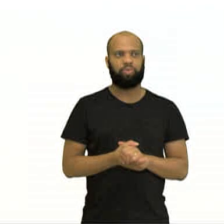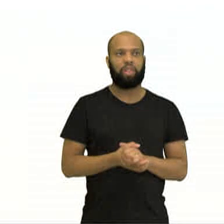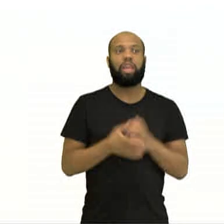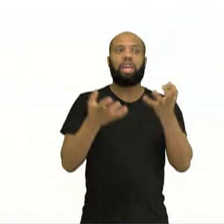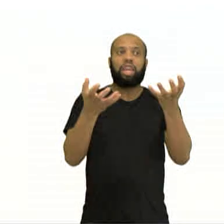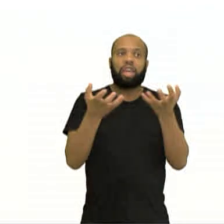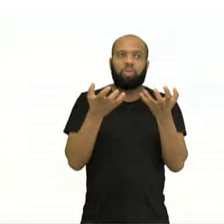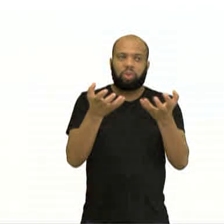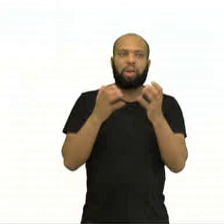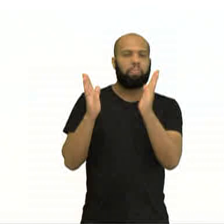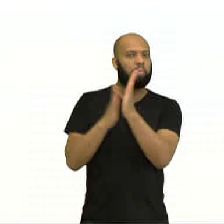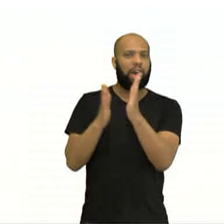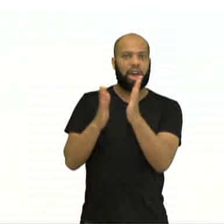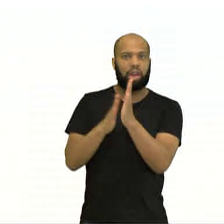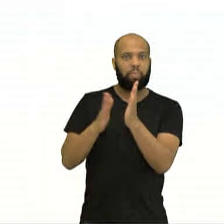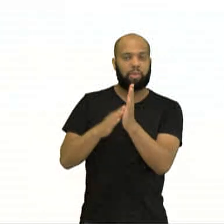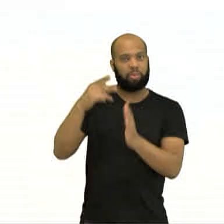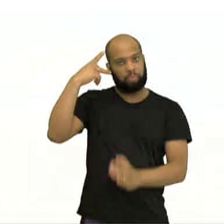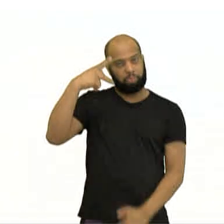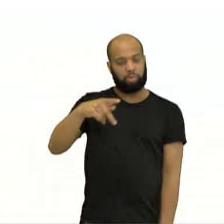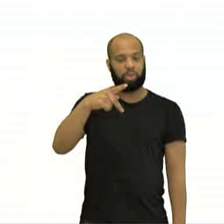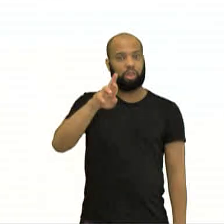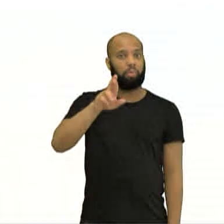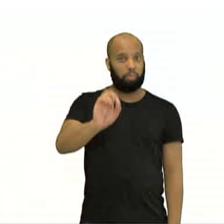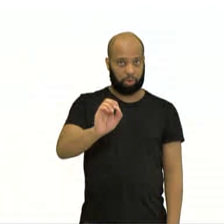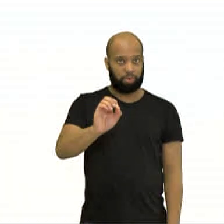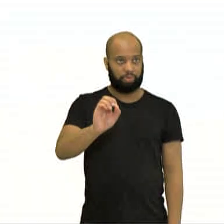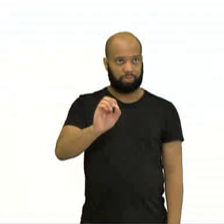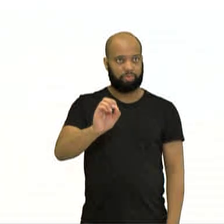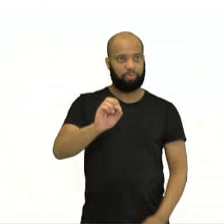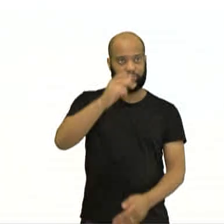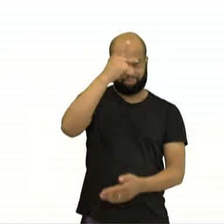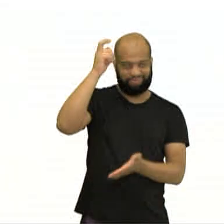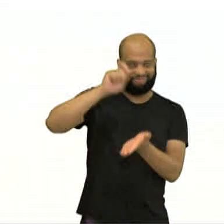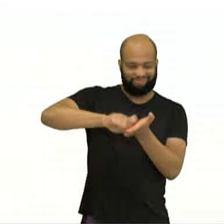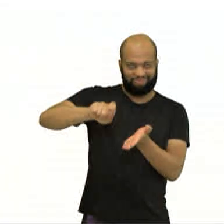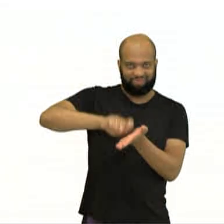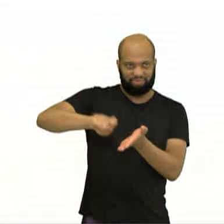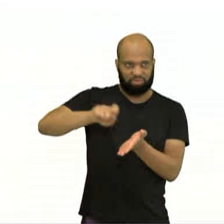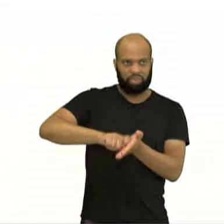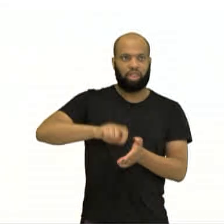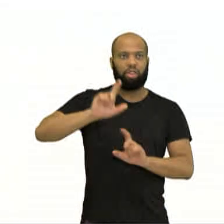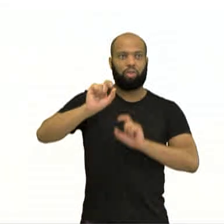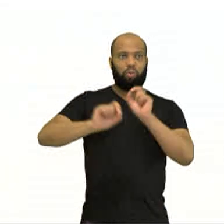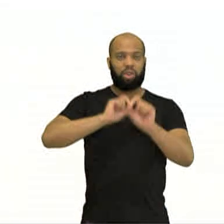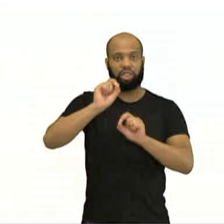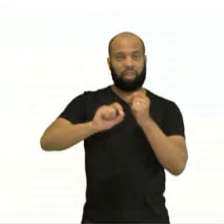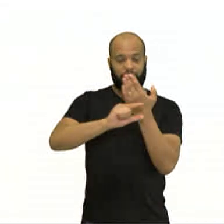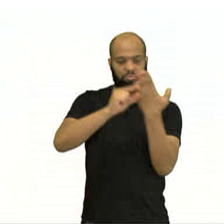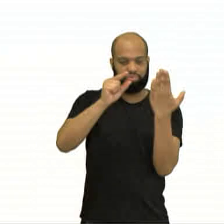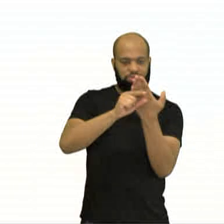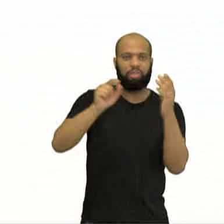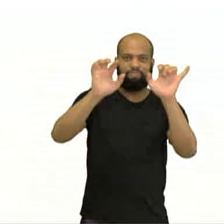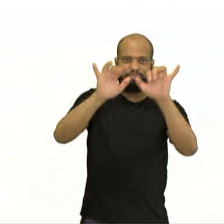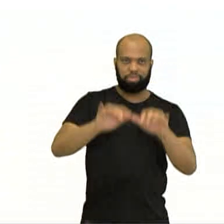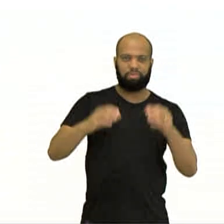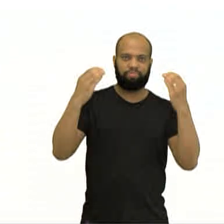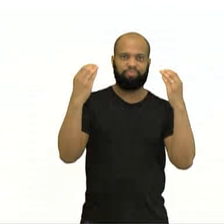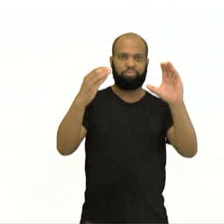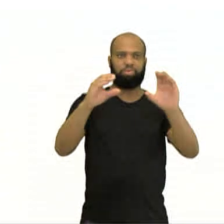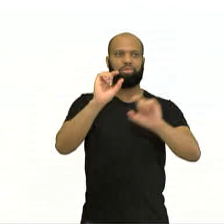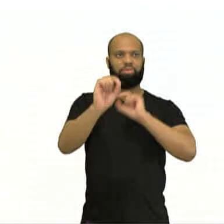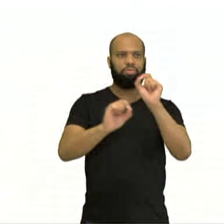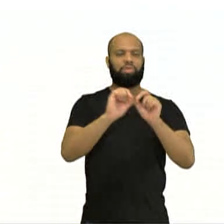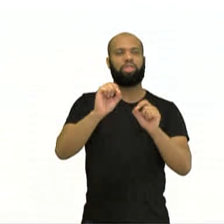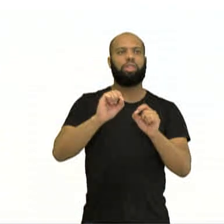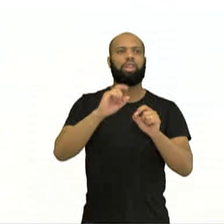Eu queria dar os parabéns pro jornalista. Aqui, a autora, que fez o comentário, fez o